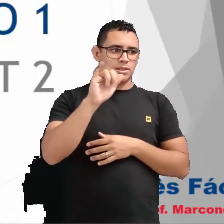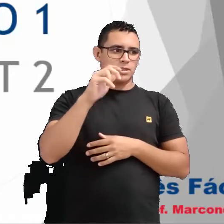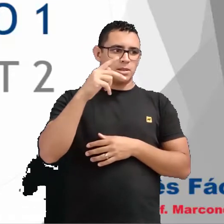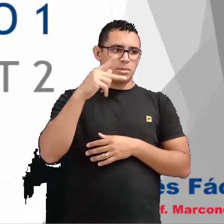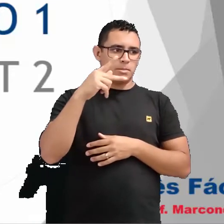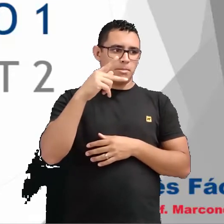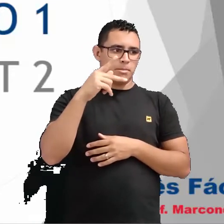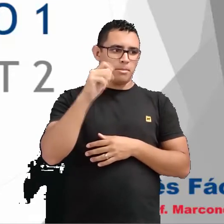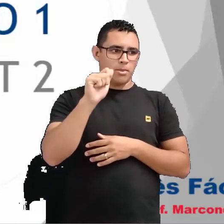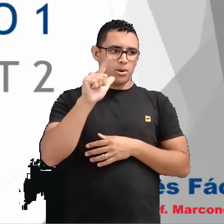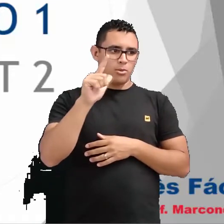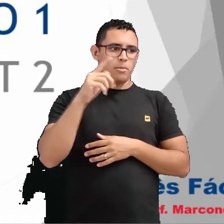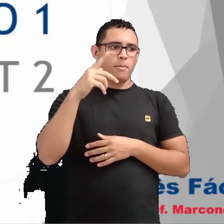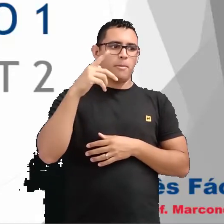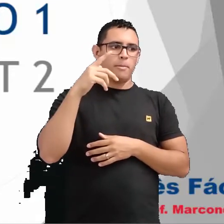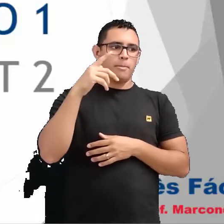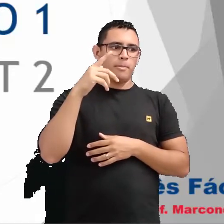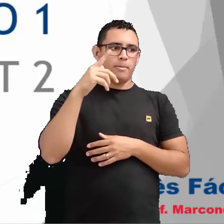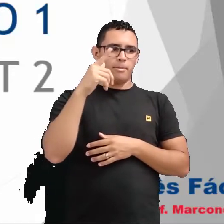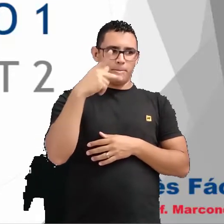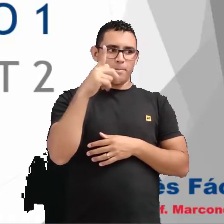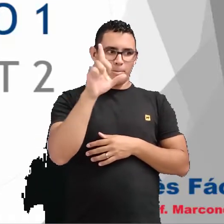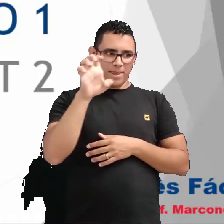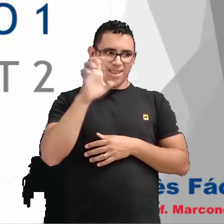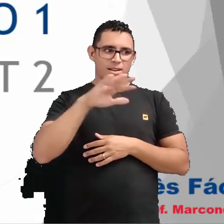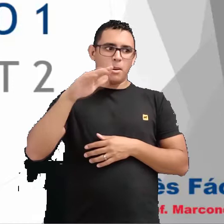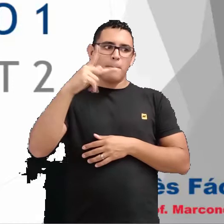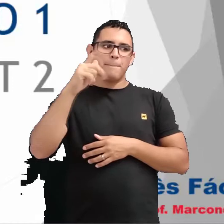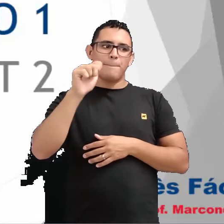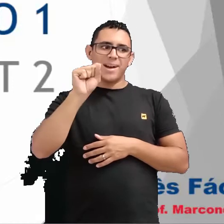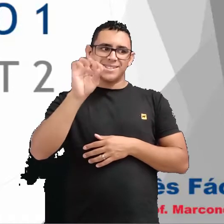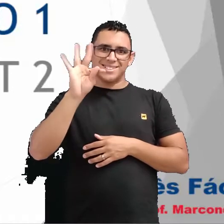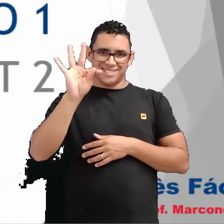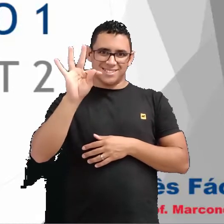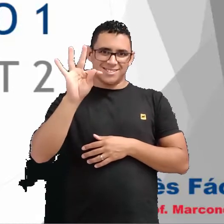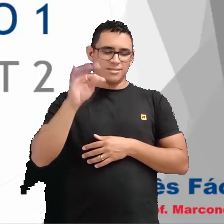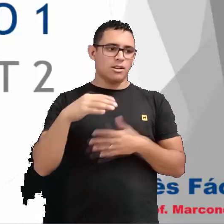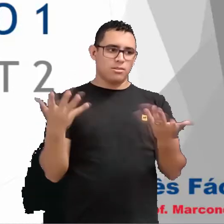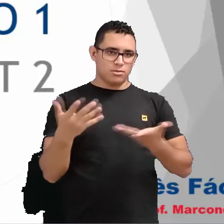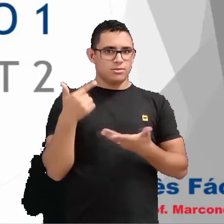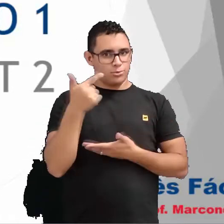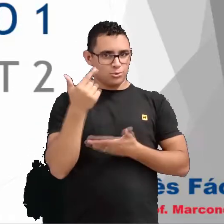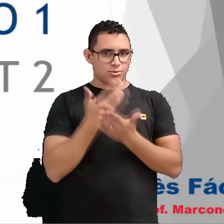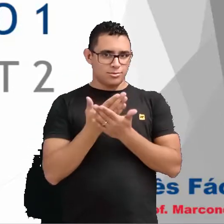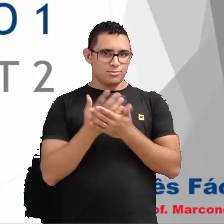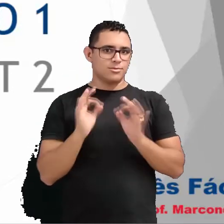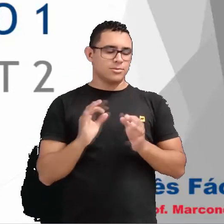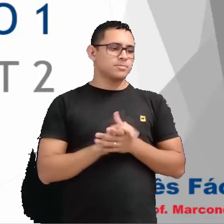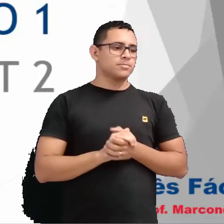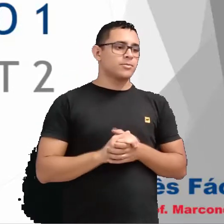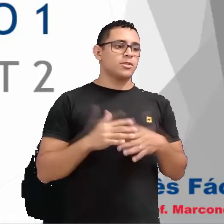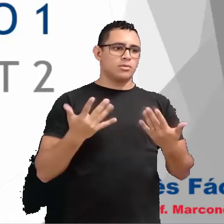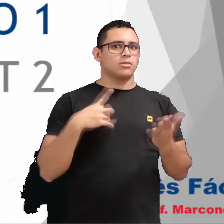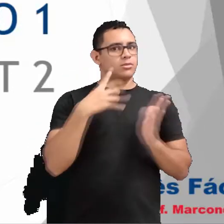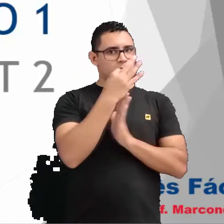verbos regulares. Essa aula, nós veremos agora, então, os verbos irregulares. Vamos começar com um texto, né? Tem muita gente